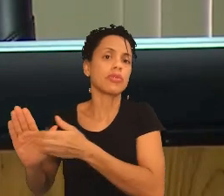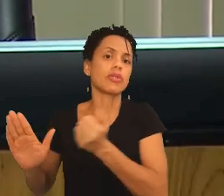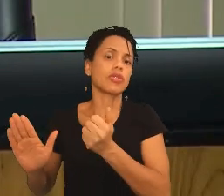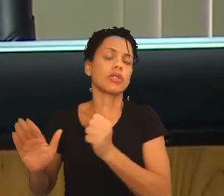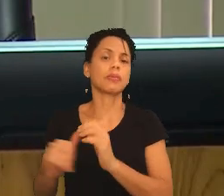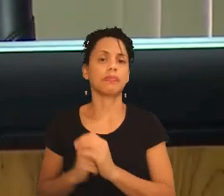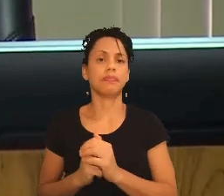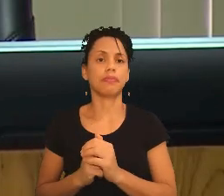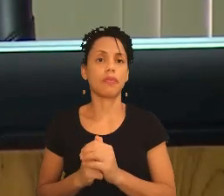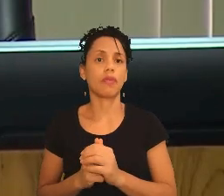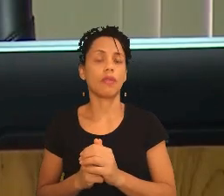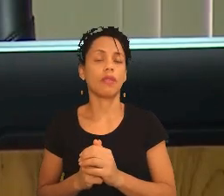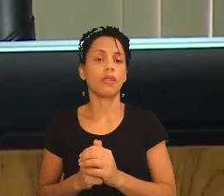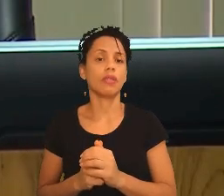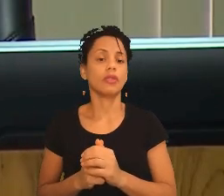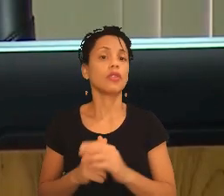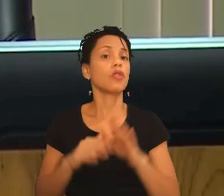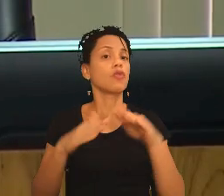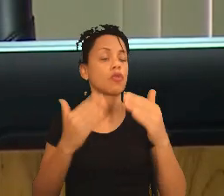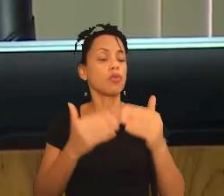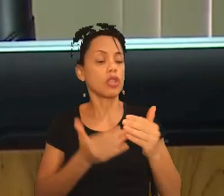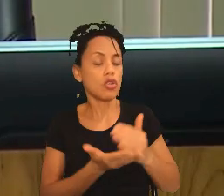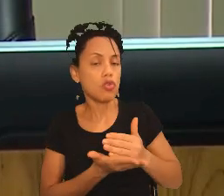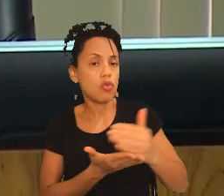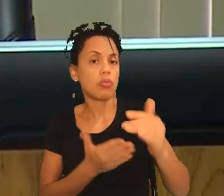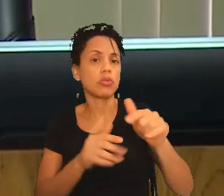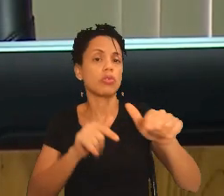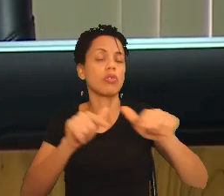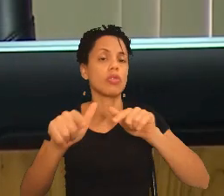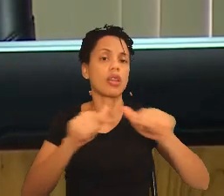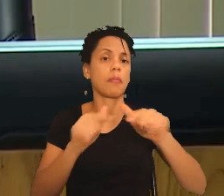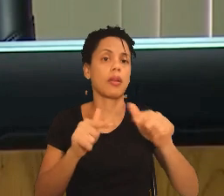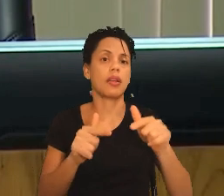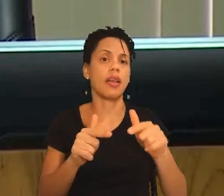ele é excluído, ele é